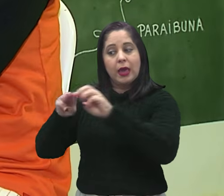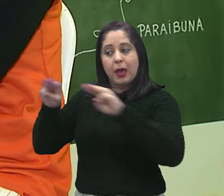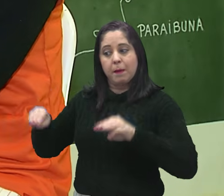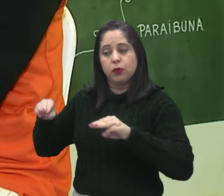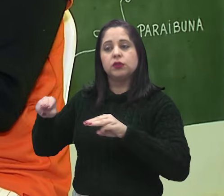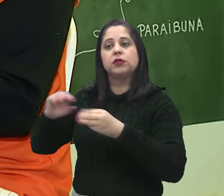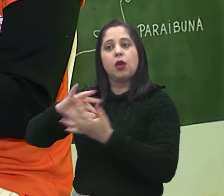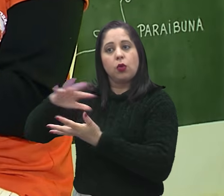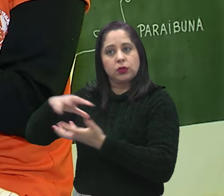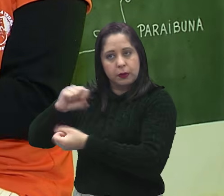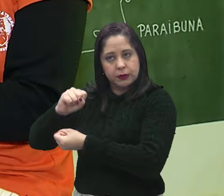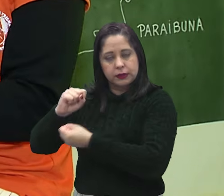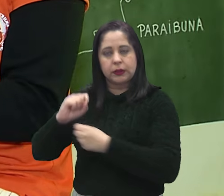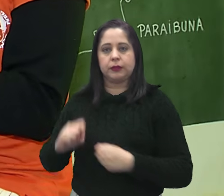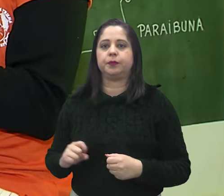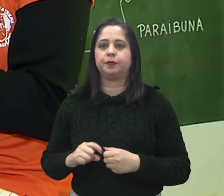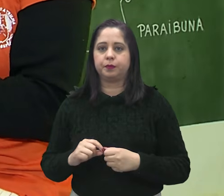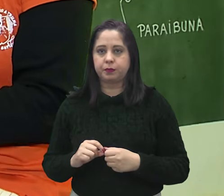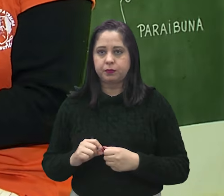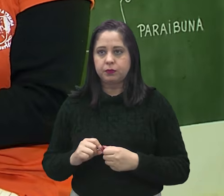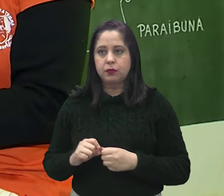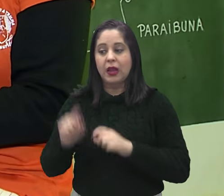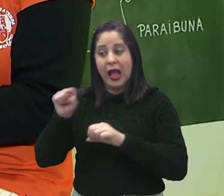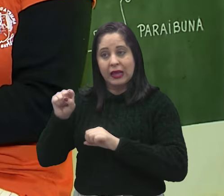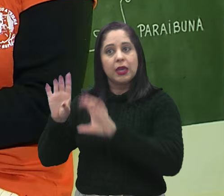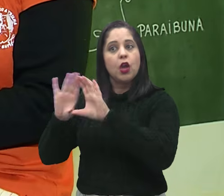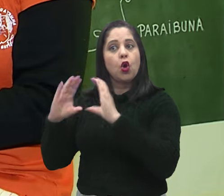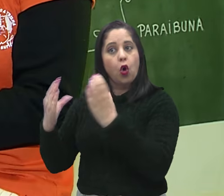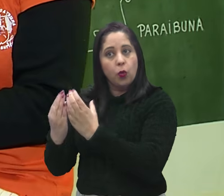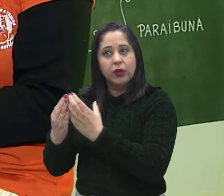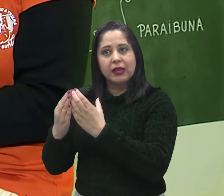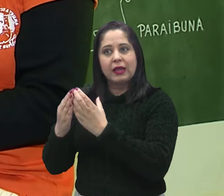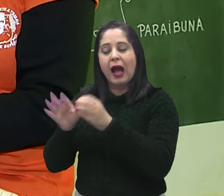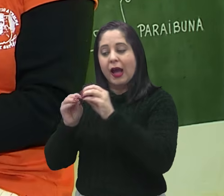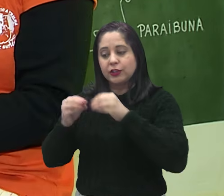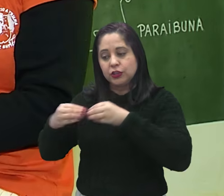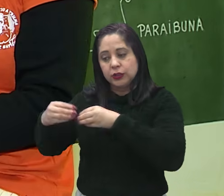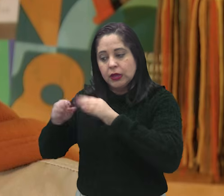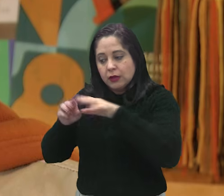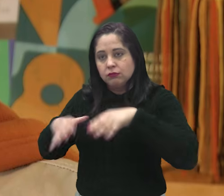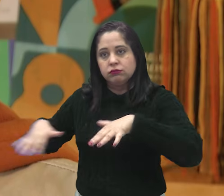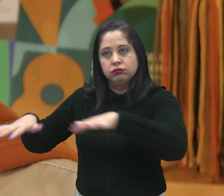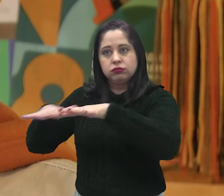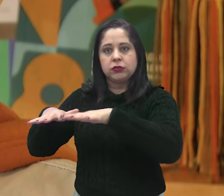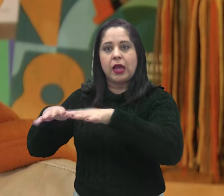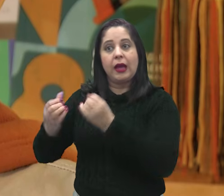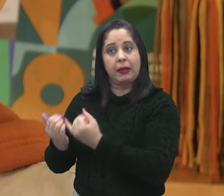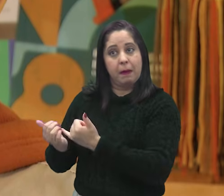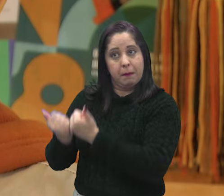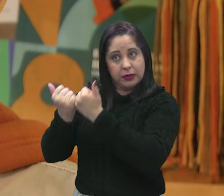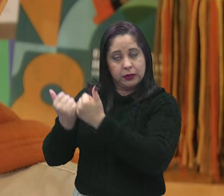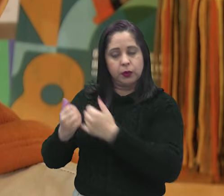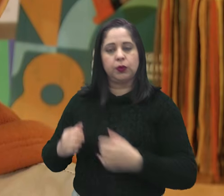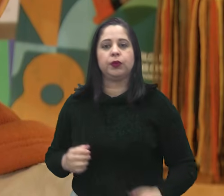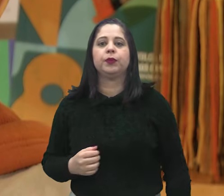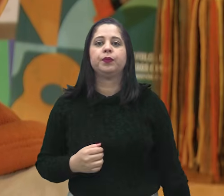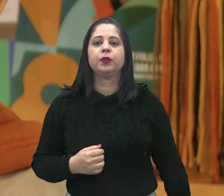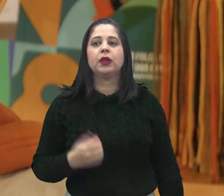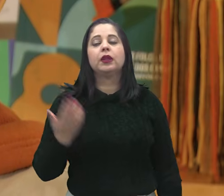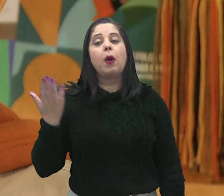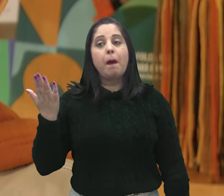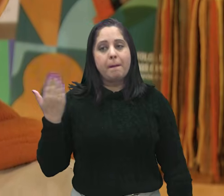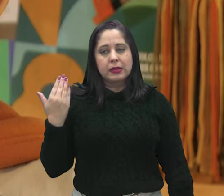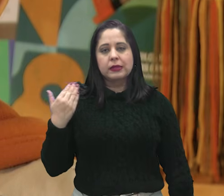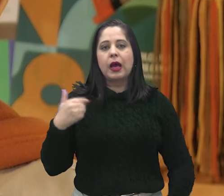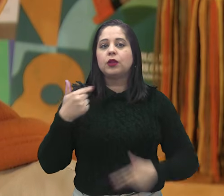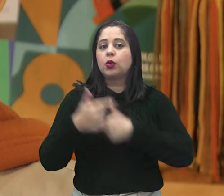dito tradicional, que são comunidade, território e patrimônio. O meu início com o trabalho com a Ângela